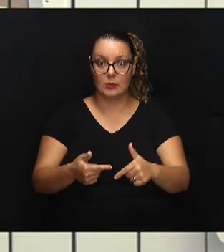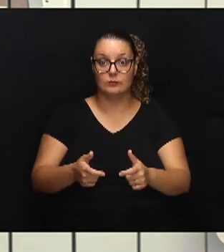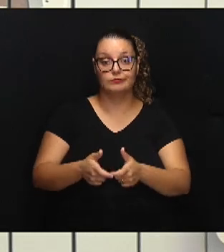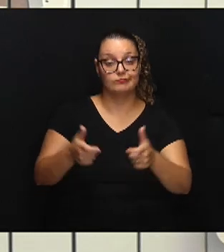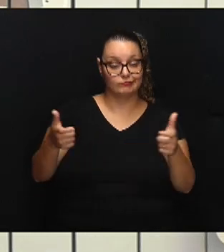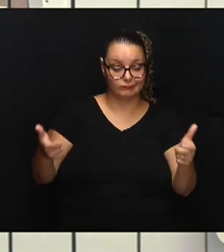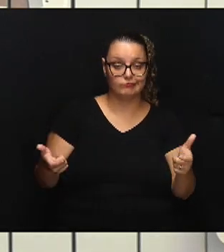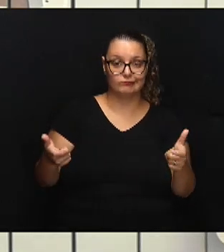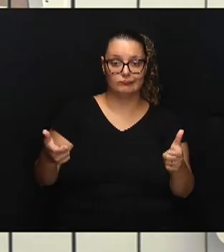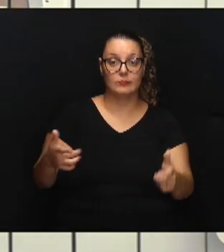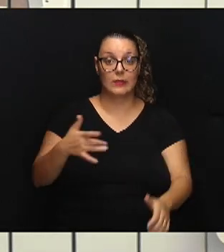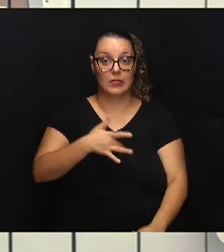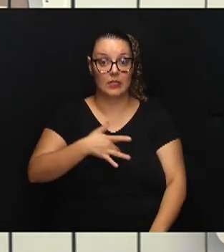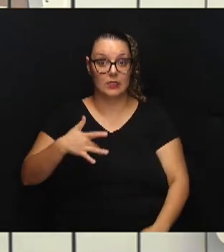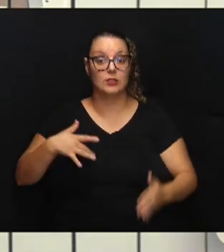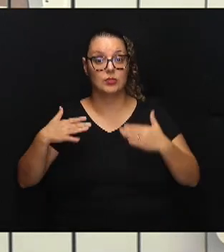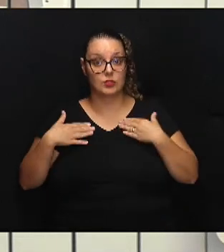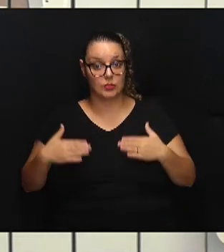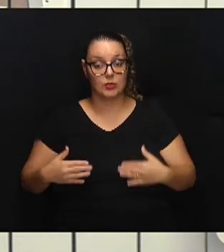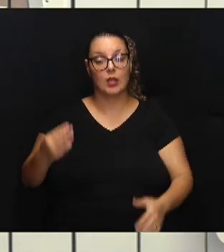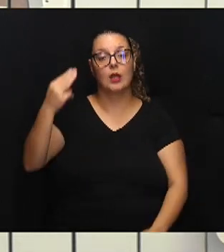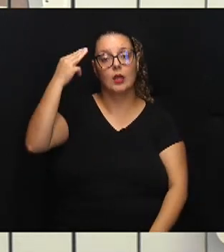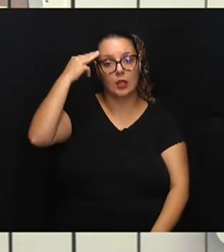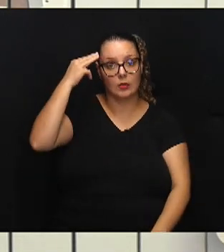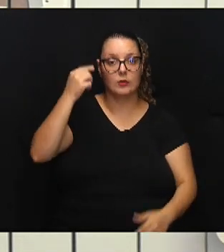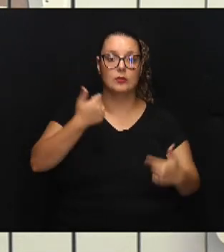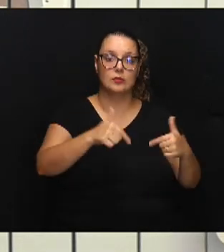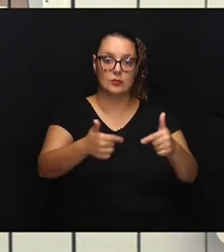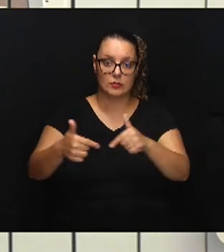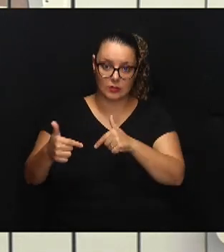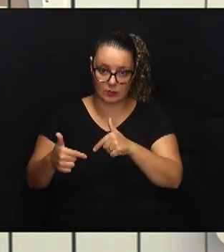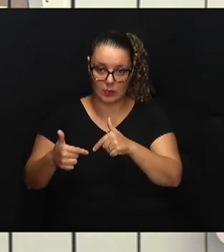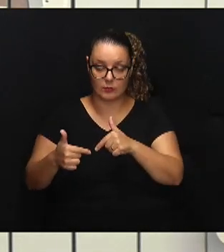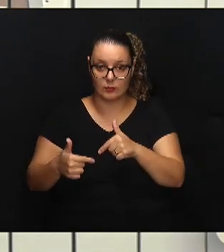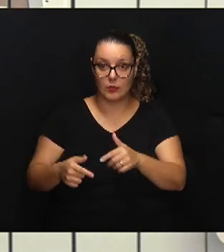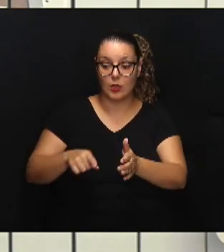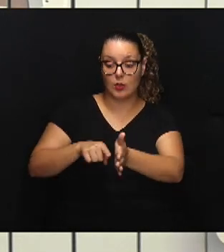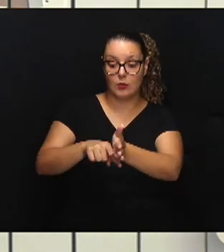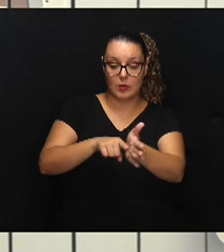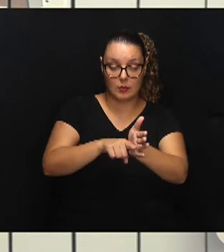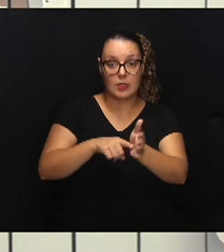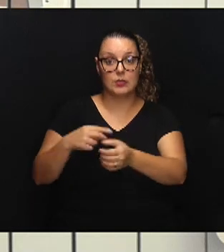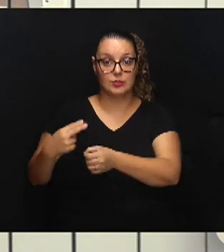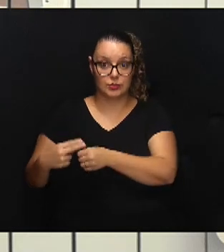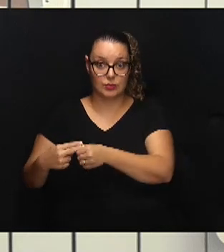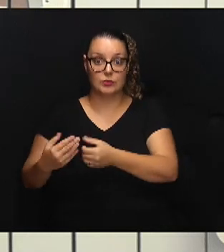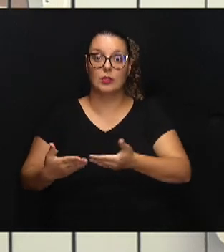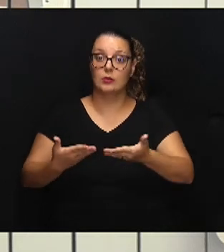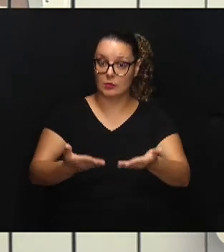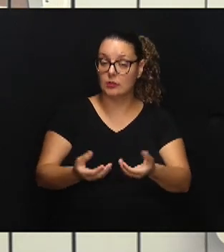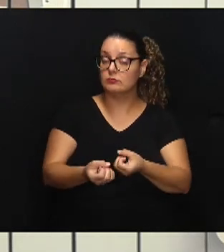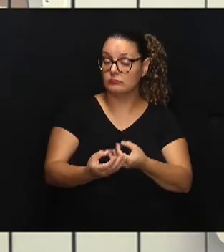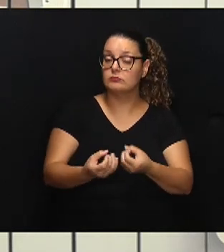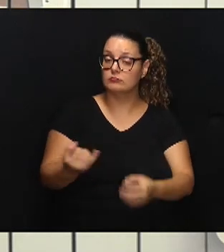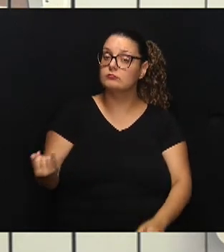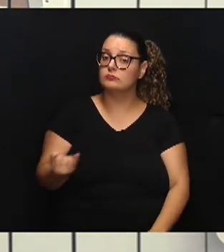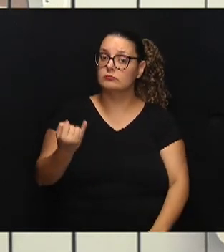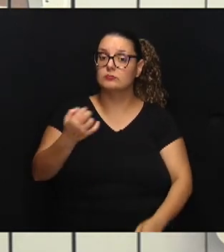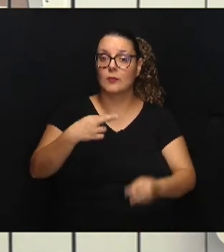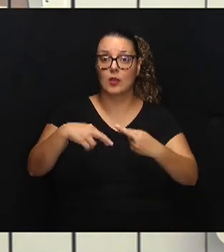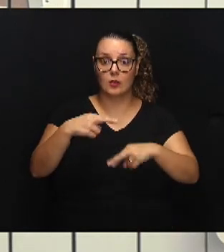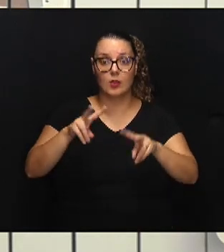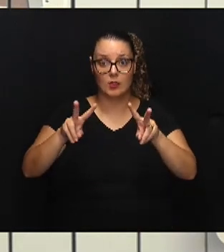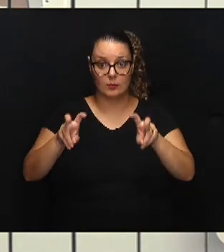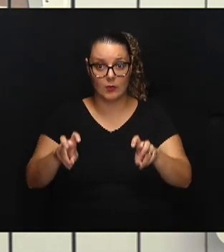prolongada na saúde física e mental dos trabalhadores. Uma pesquisadora da Unicamp trouxe dados importantes a respeito do